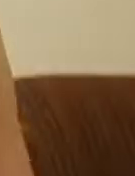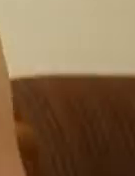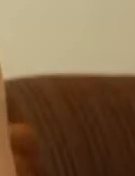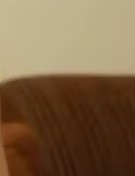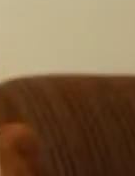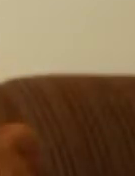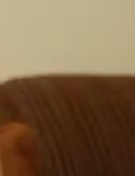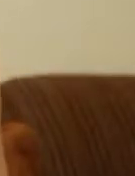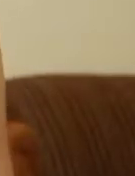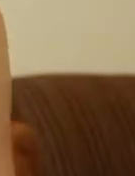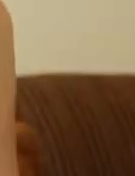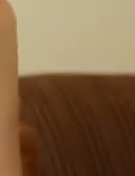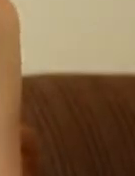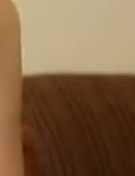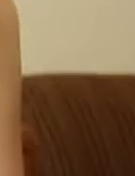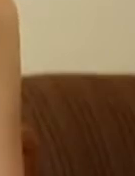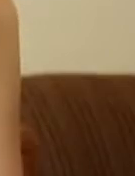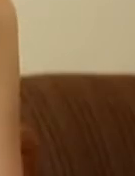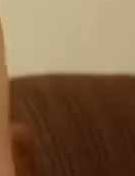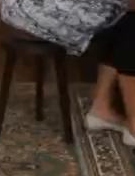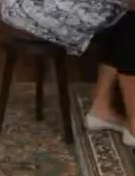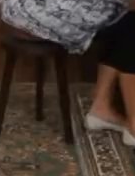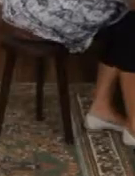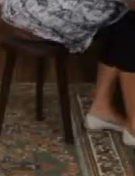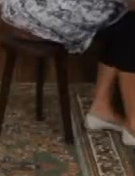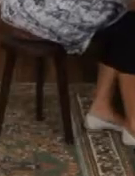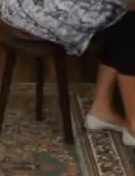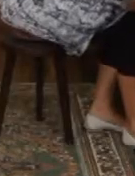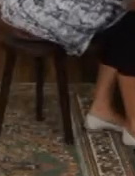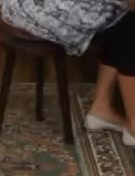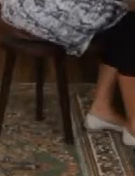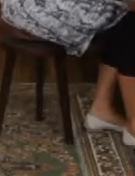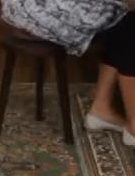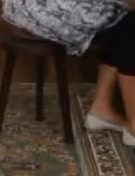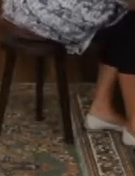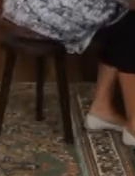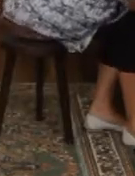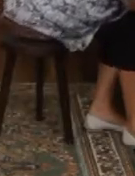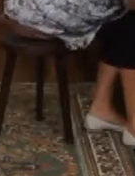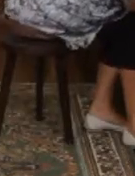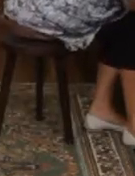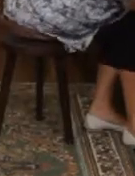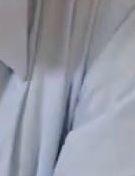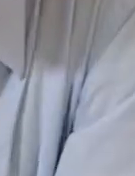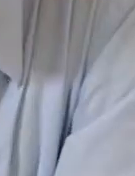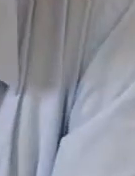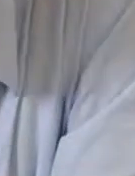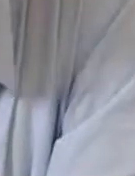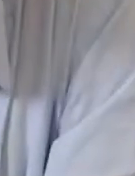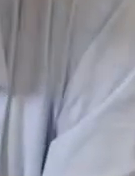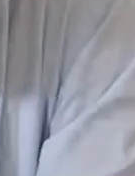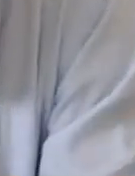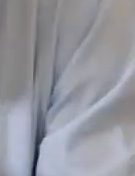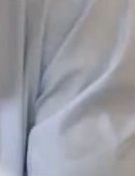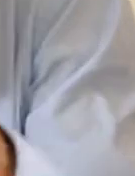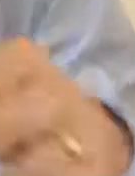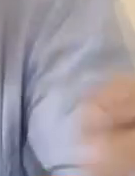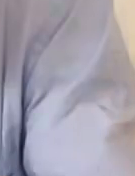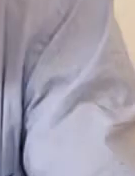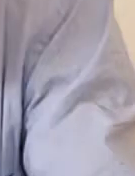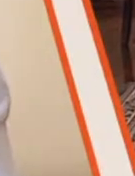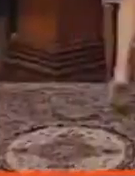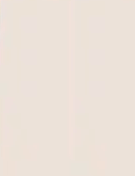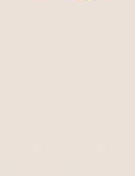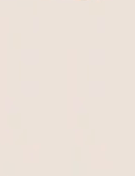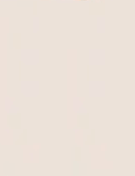Suzana ensina um rapaz a tocar piano. Suzana toca piano na sala, enquanto a família e Aninha